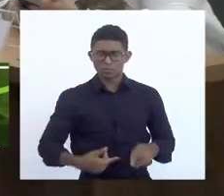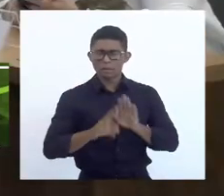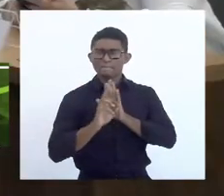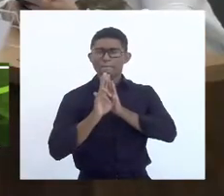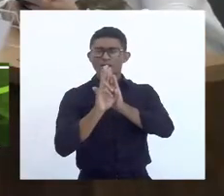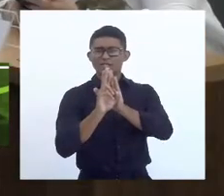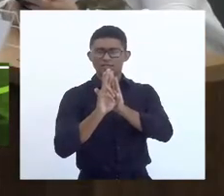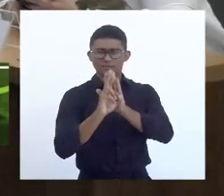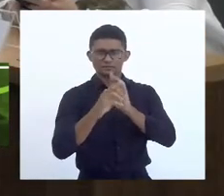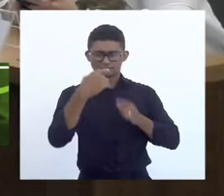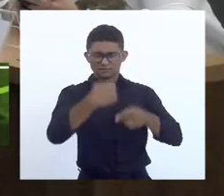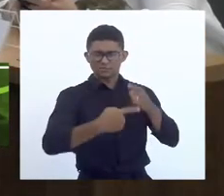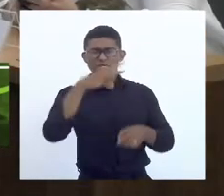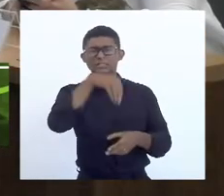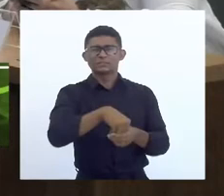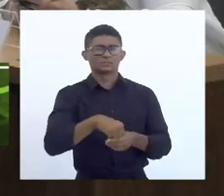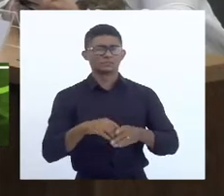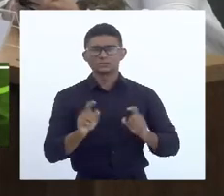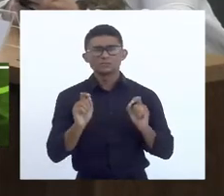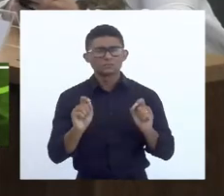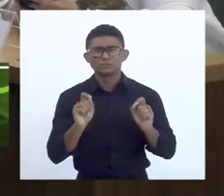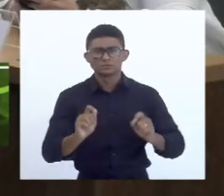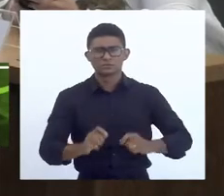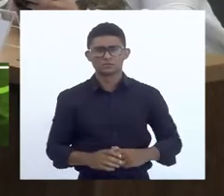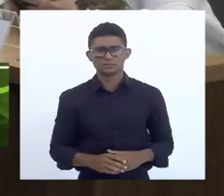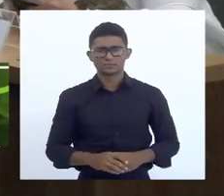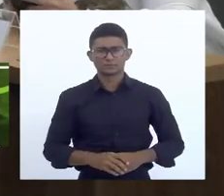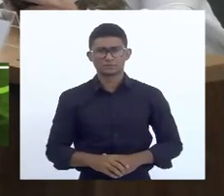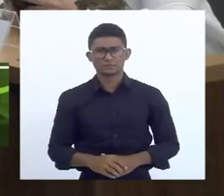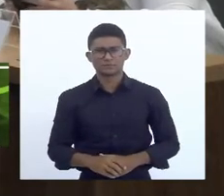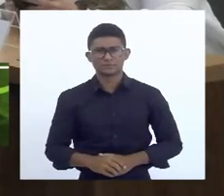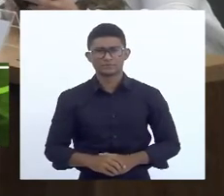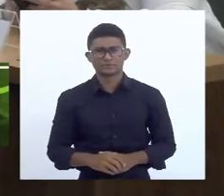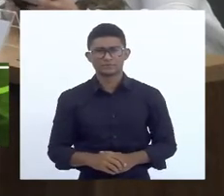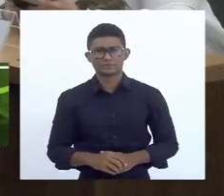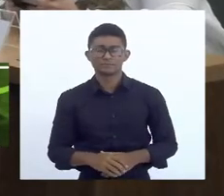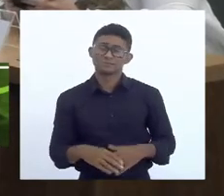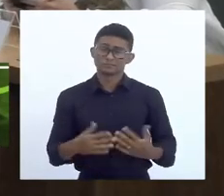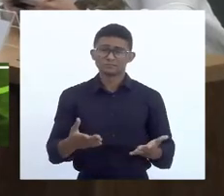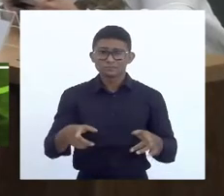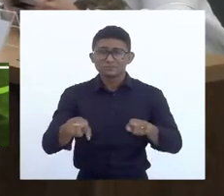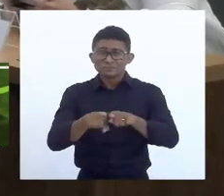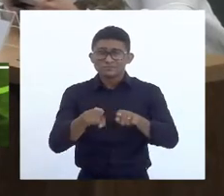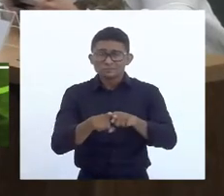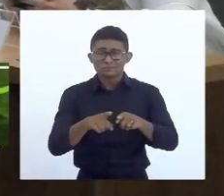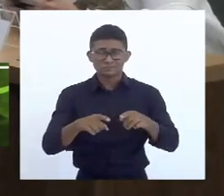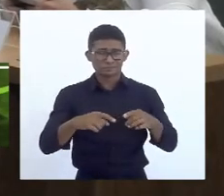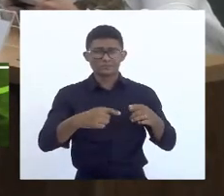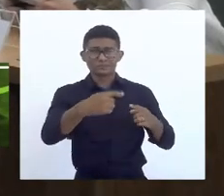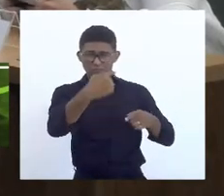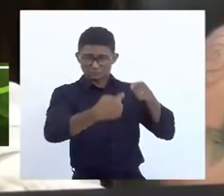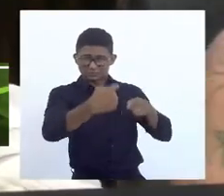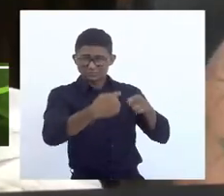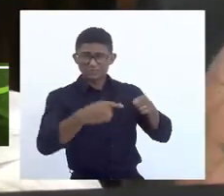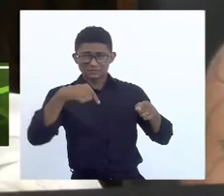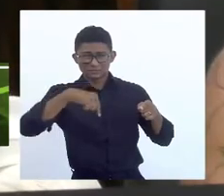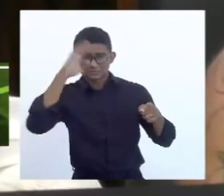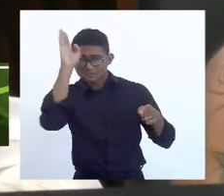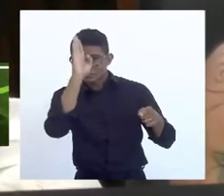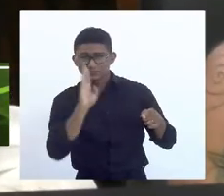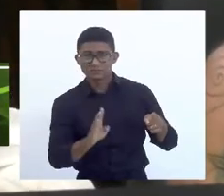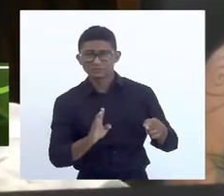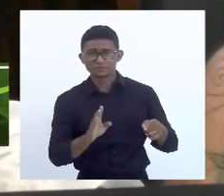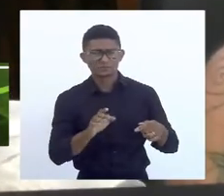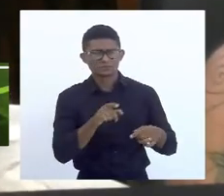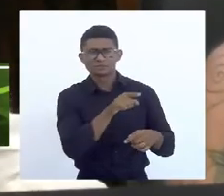brasileiro. O que que representa o parlamento brasileiro como uma